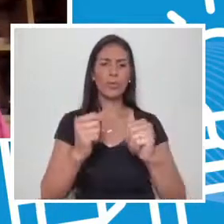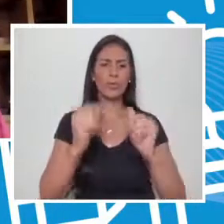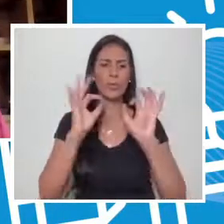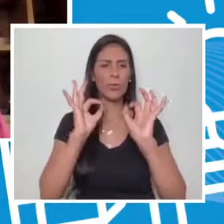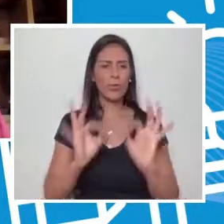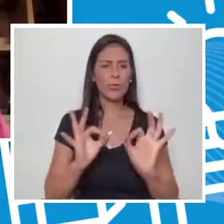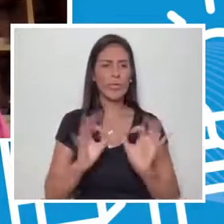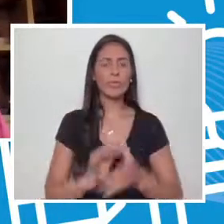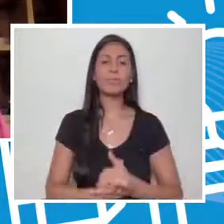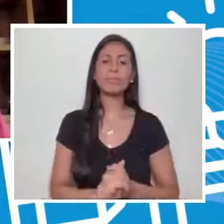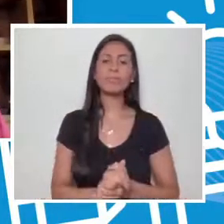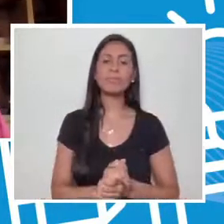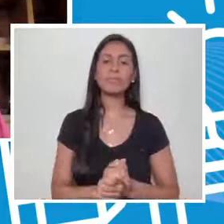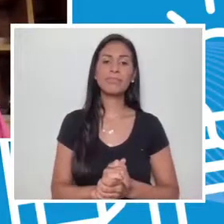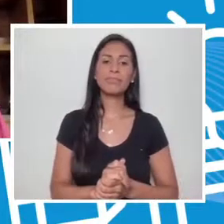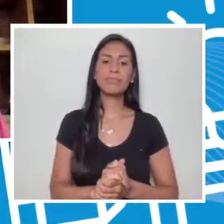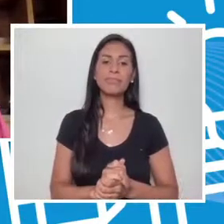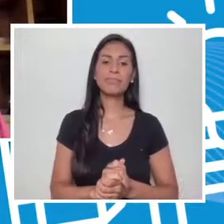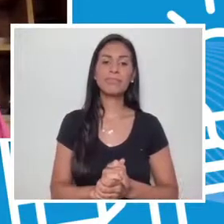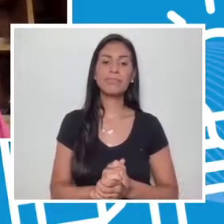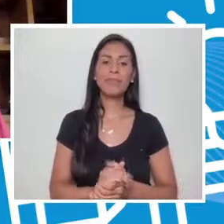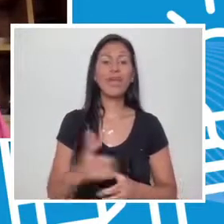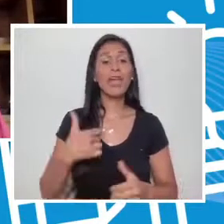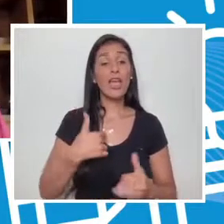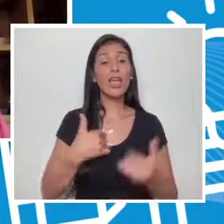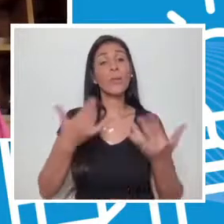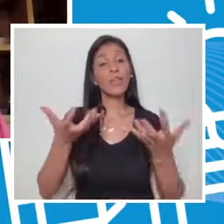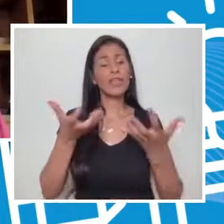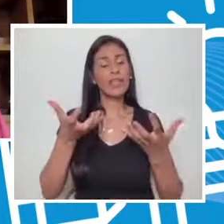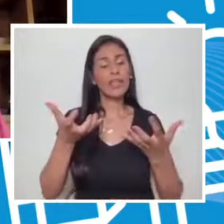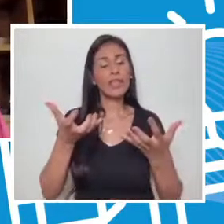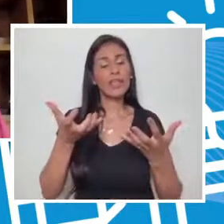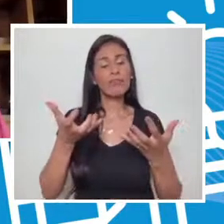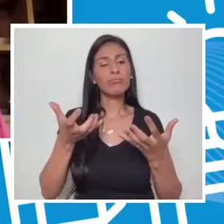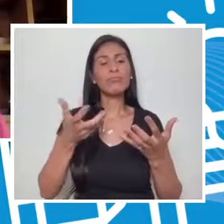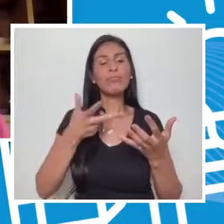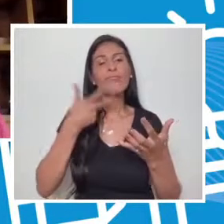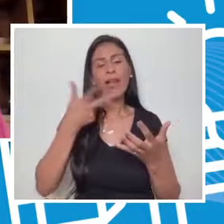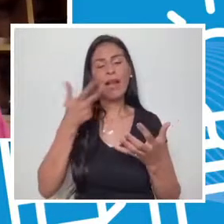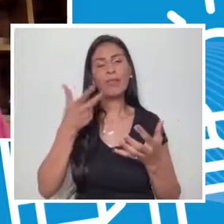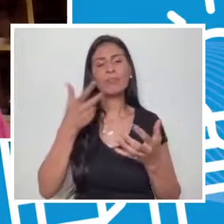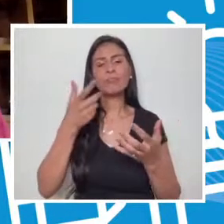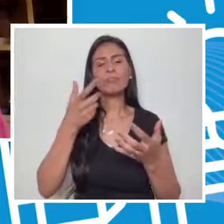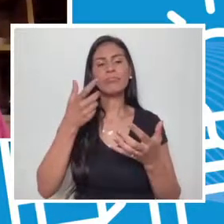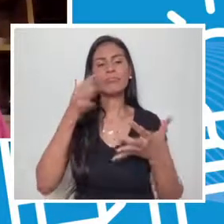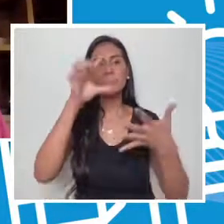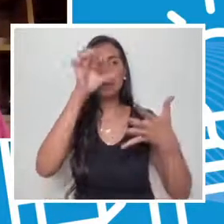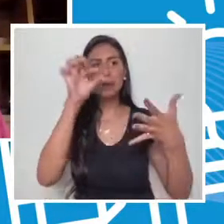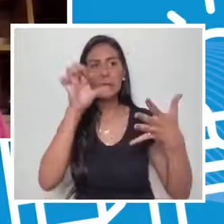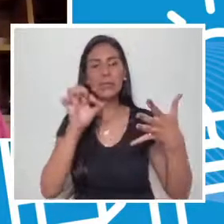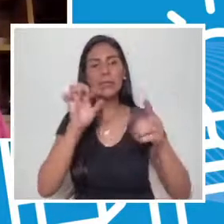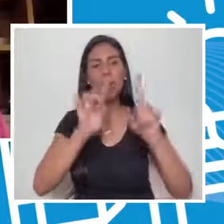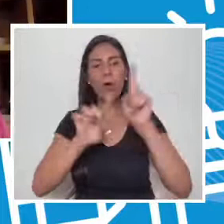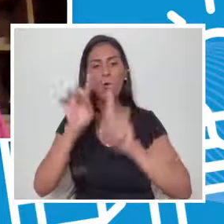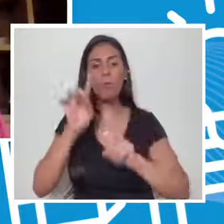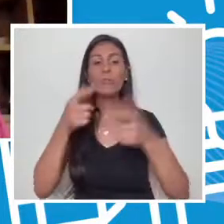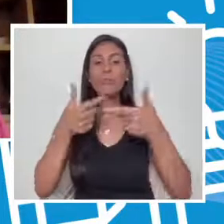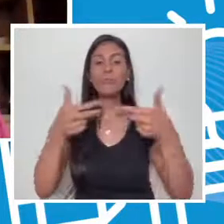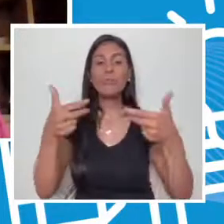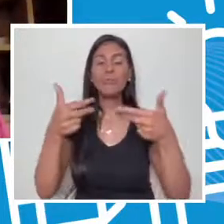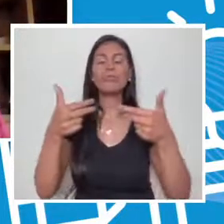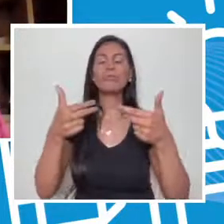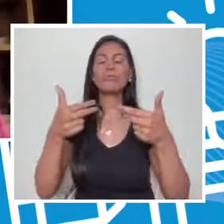Eu queria destacar algumas coisas. Uma delas é que essa nossa